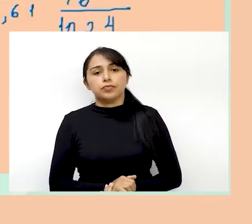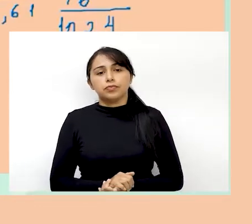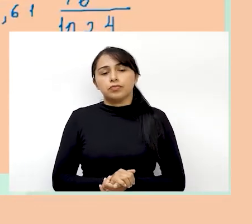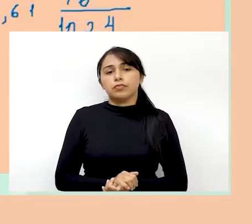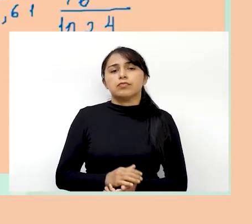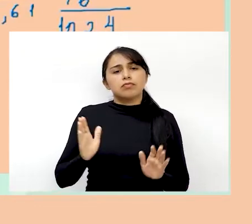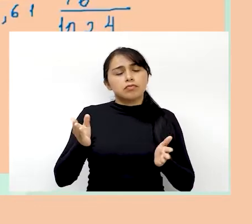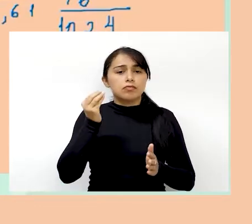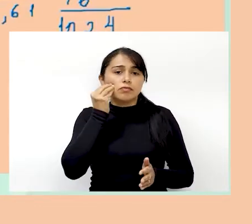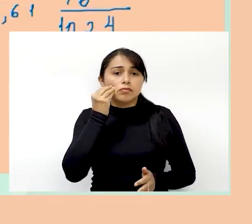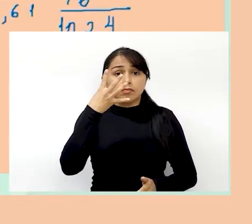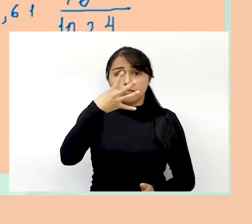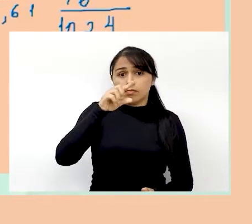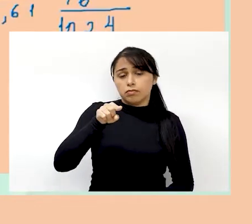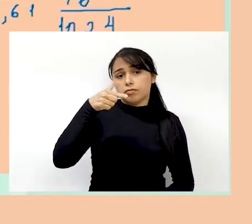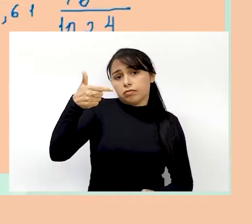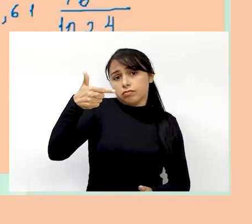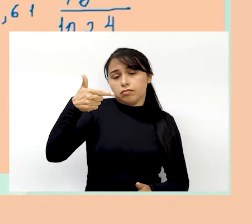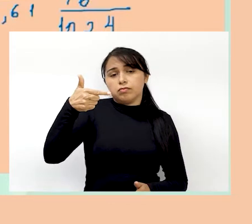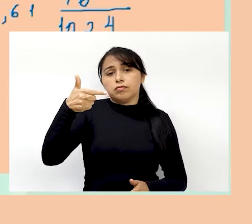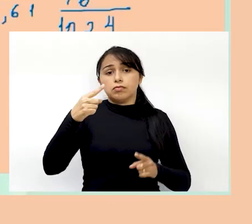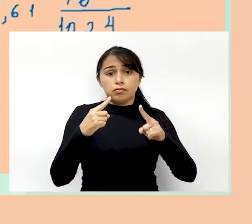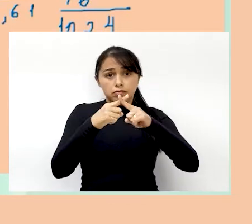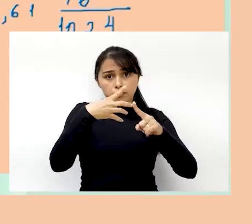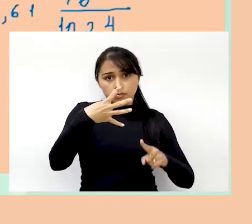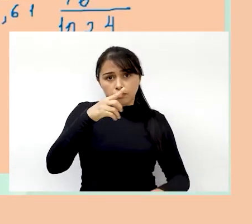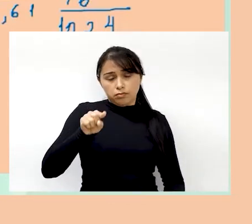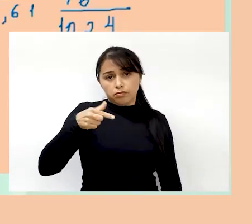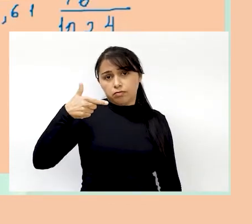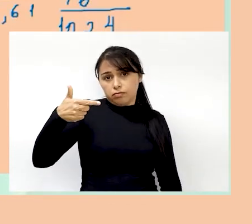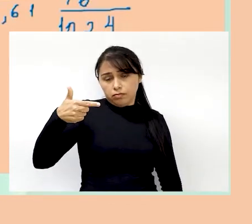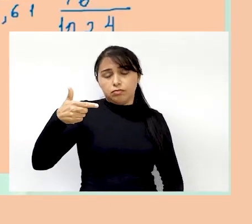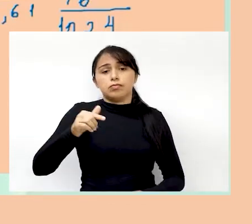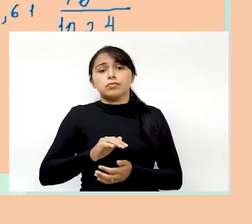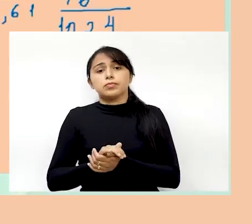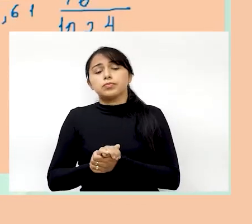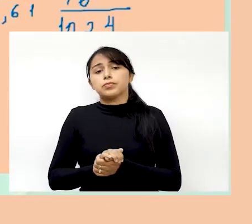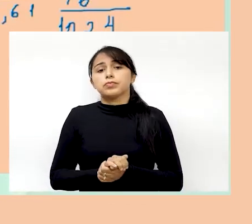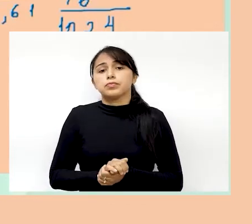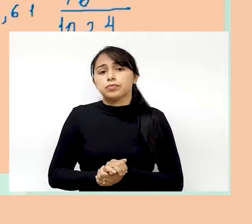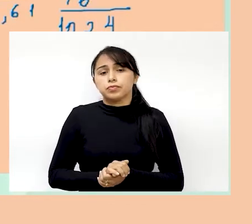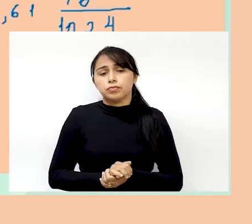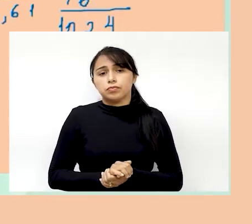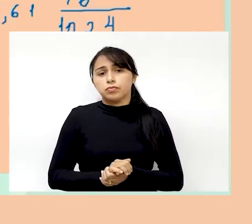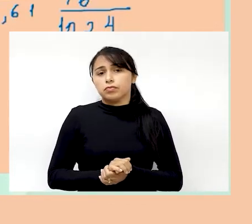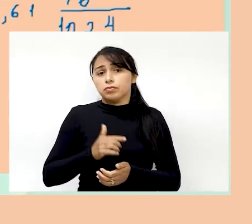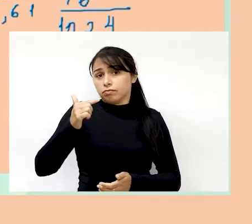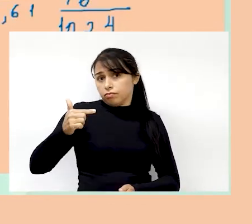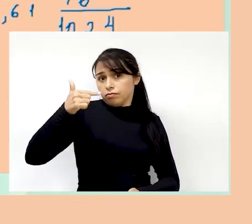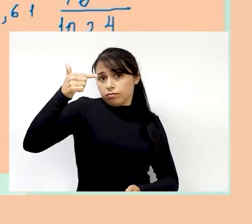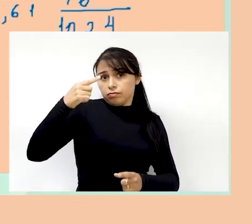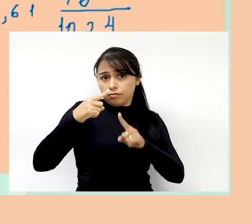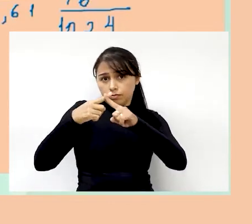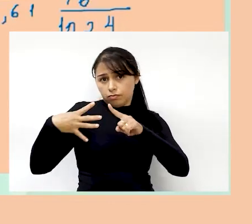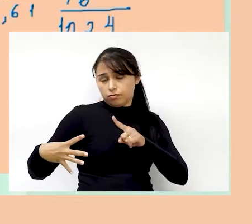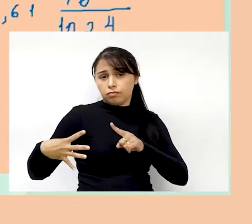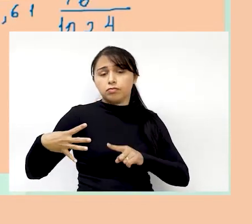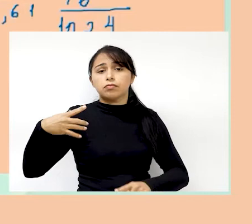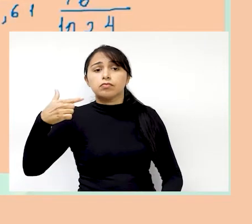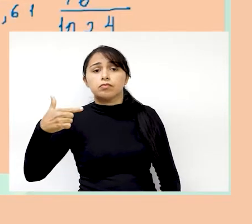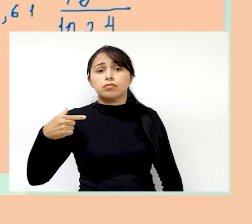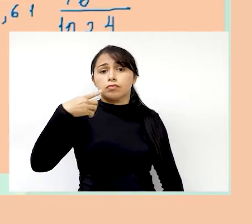Então 4,2 vezes 4,2, 2 vezes 2 é